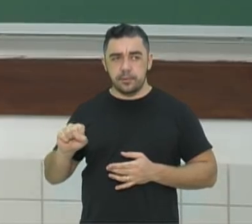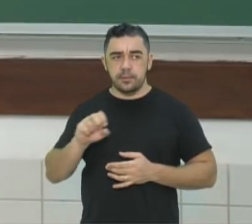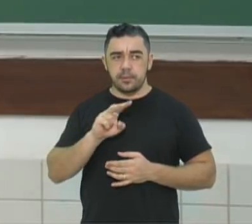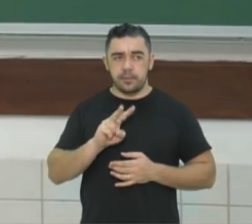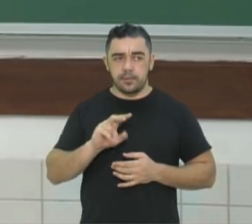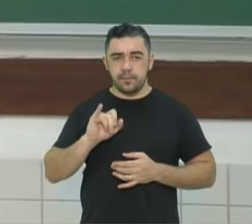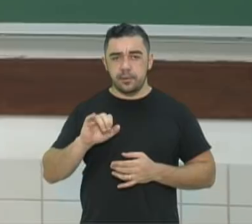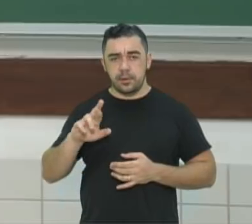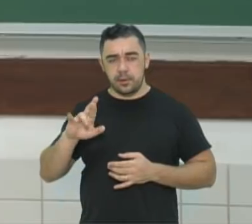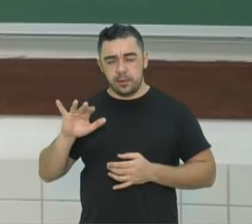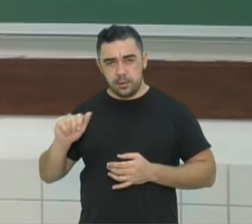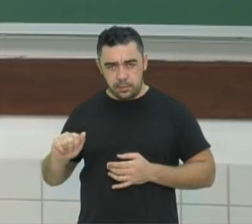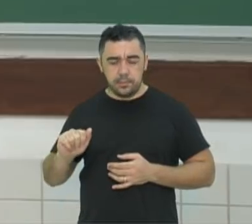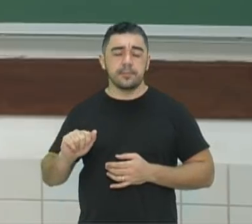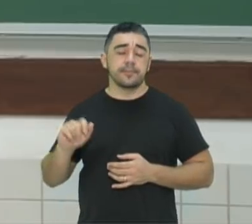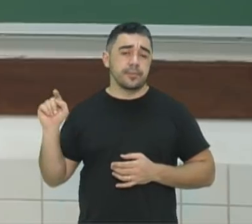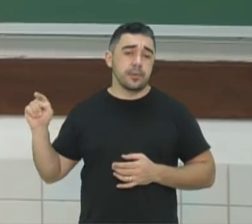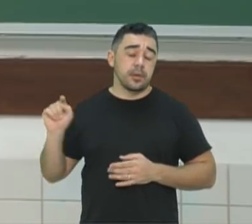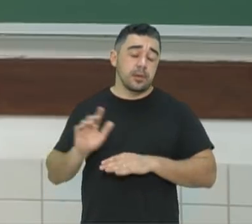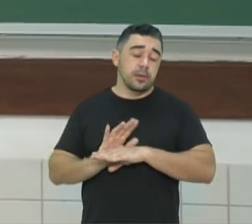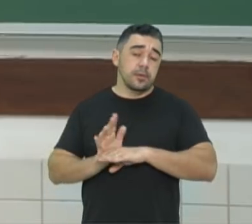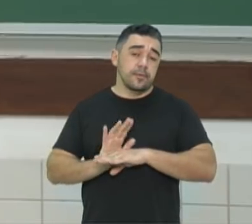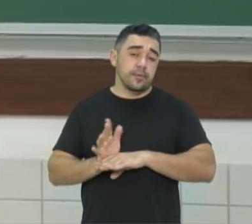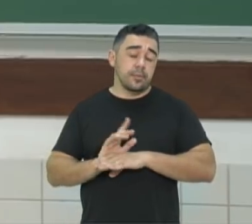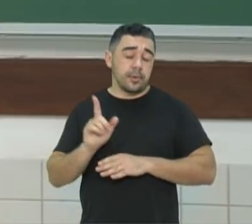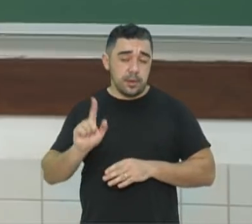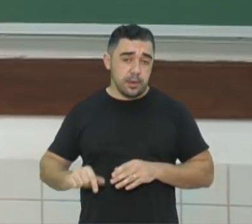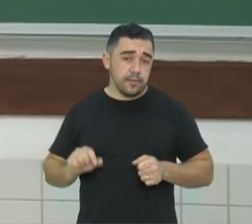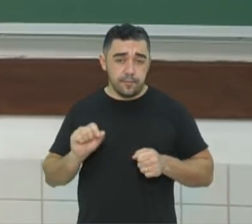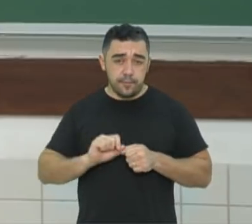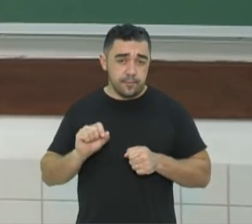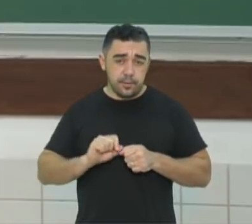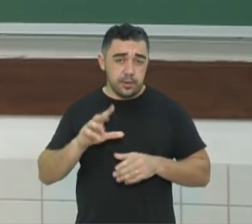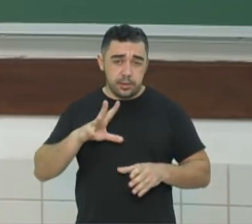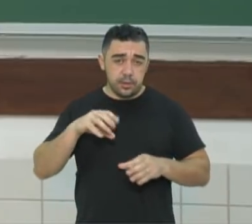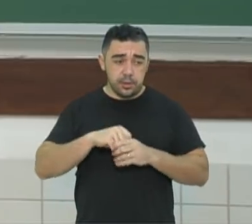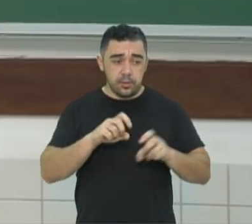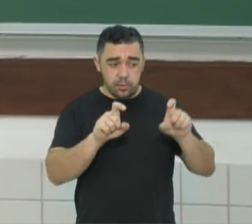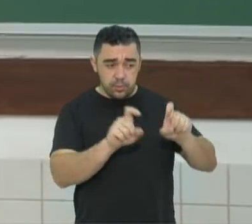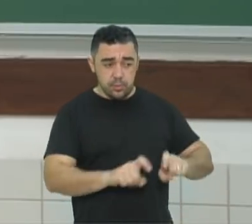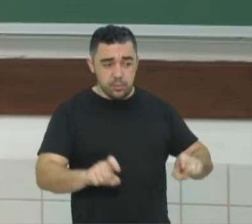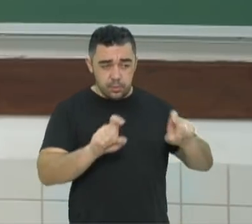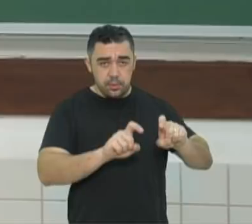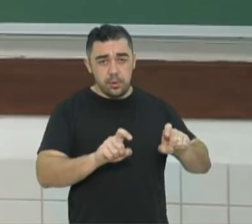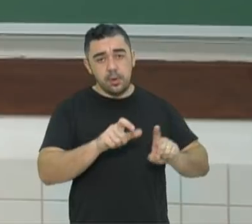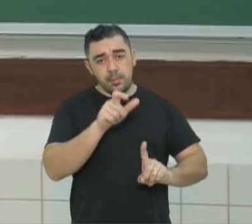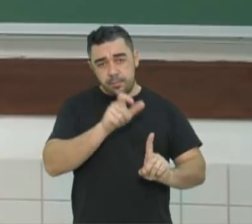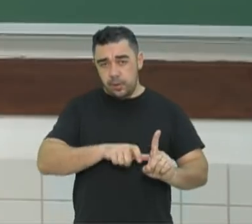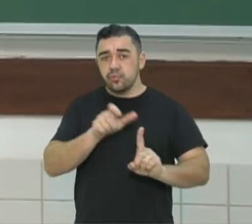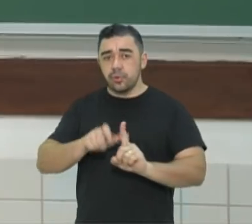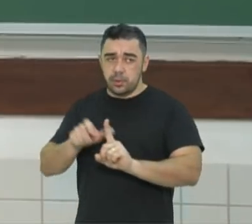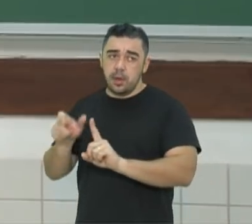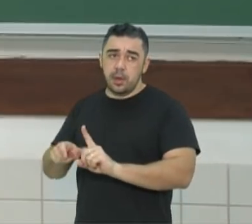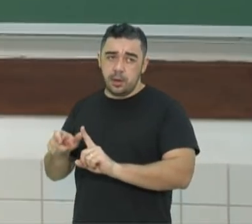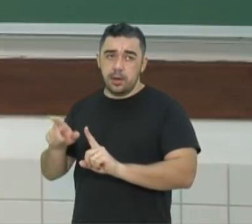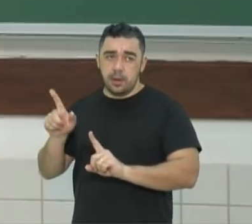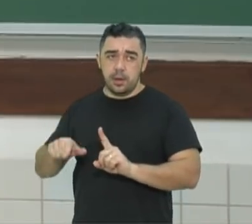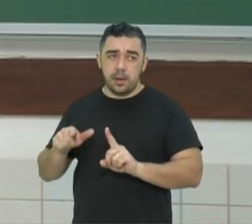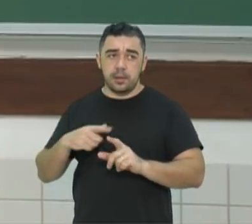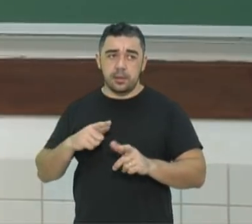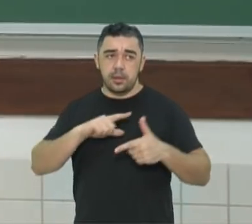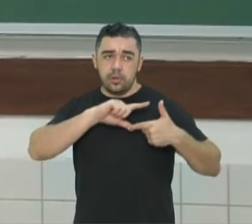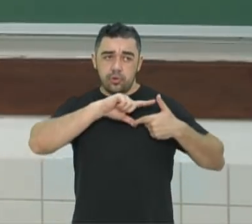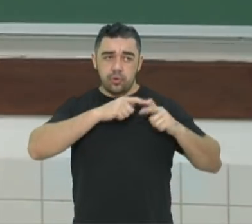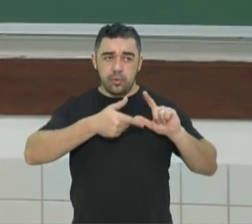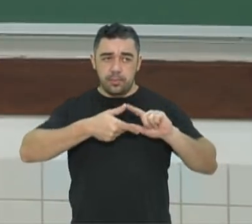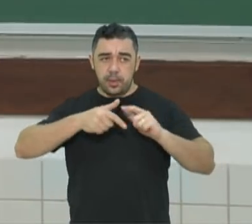filme é que ele vai ser produzido totalmente dentro do computador. Os personagens, lógicos, serão geometrizados, a